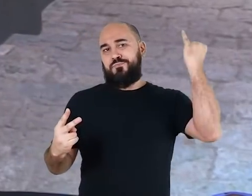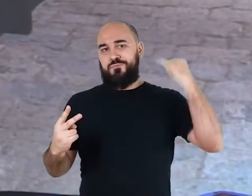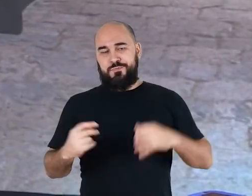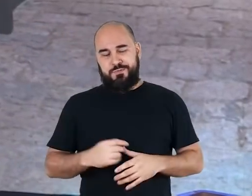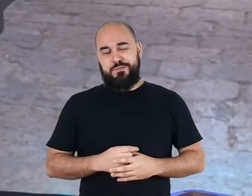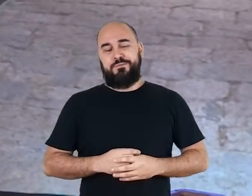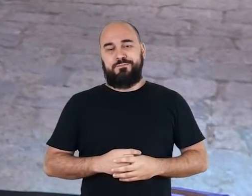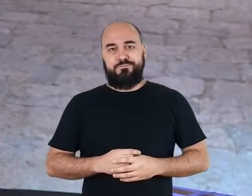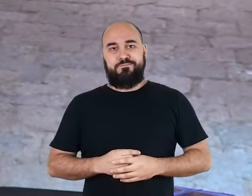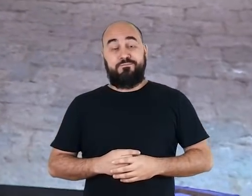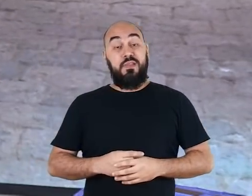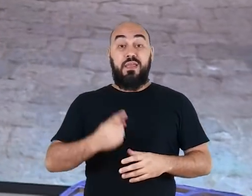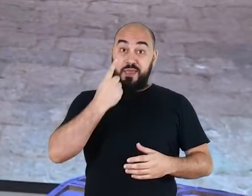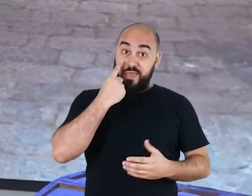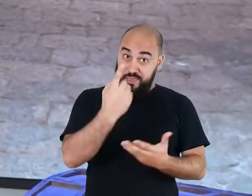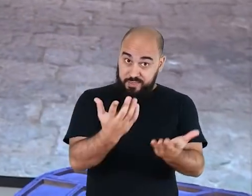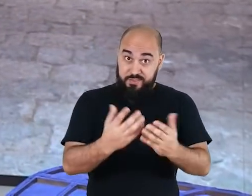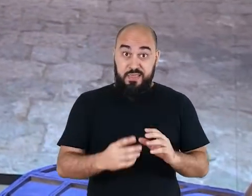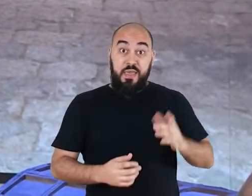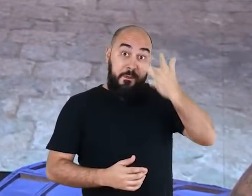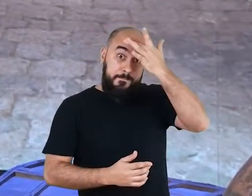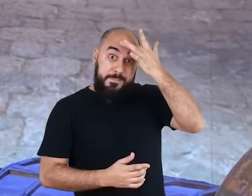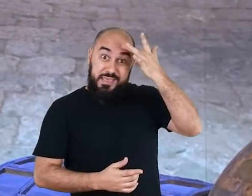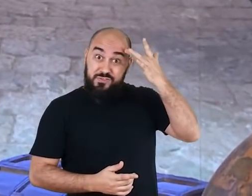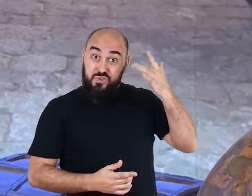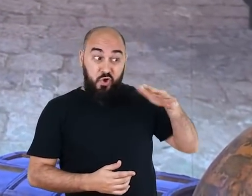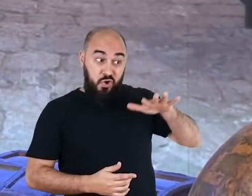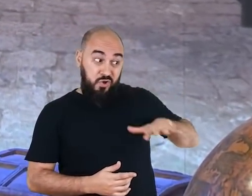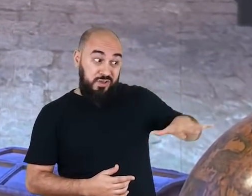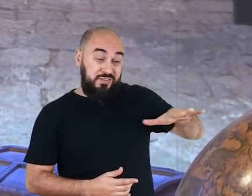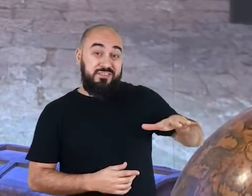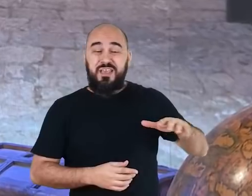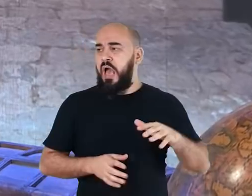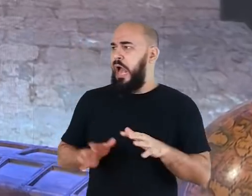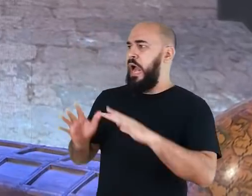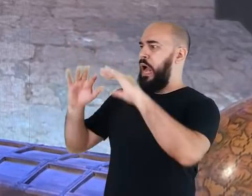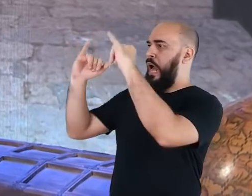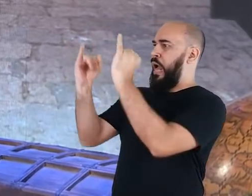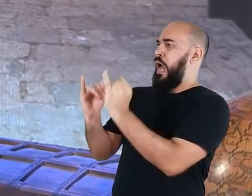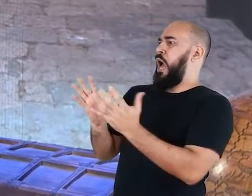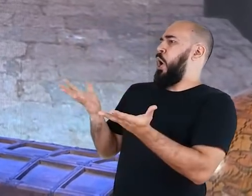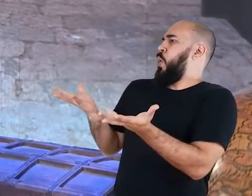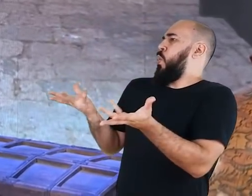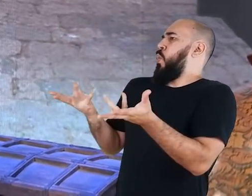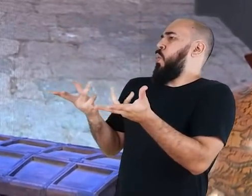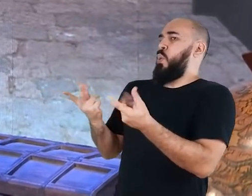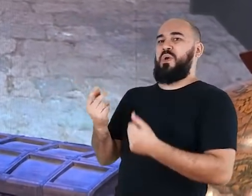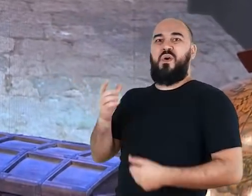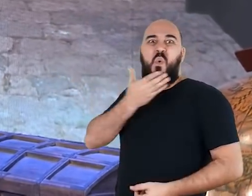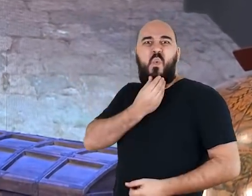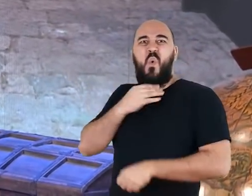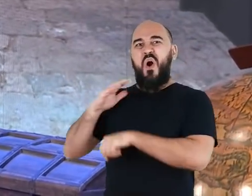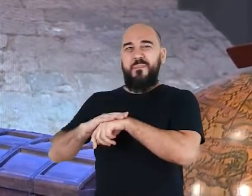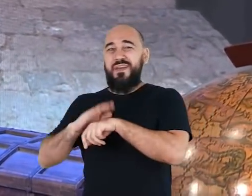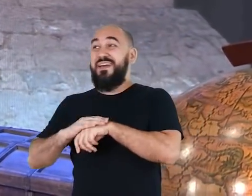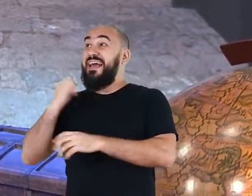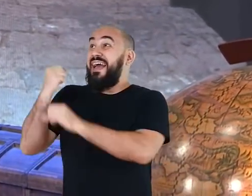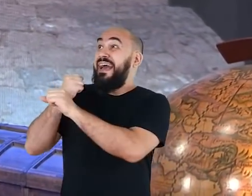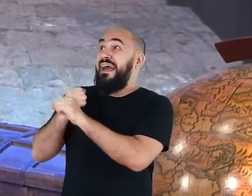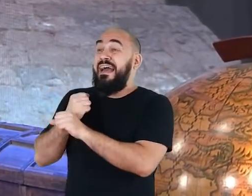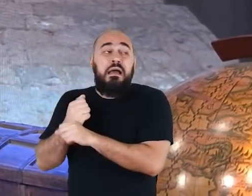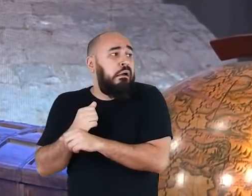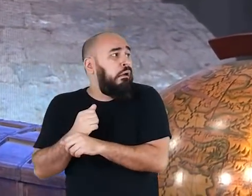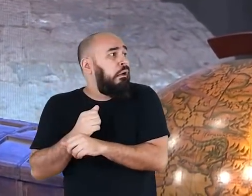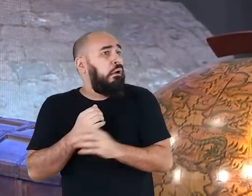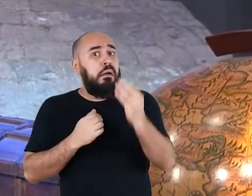esse o ponto que eu quero destacar. Há pessoas que matam o artista em prol da obra de arte, valorizam mais a estátua do